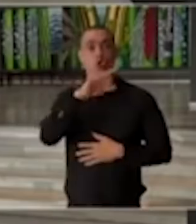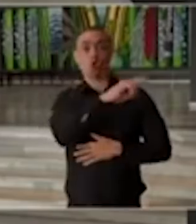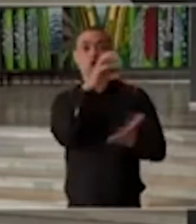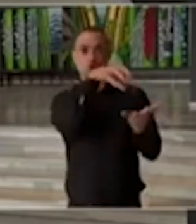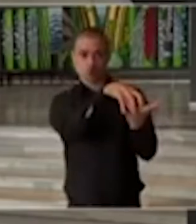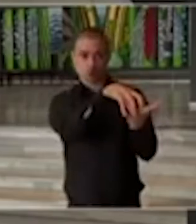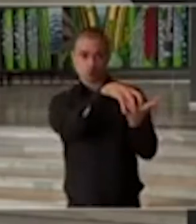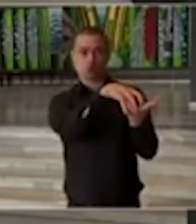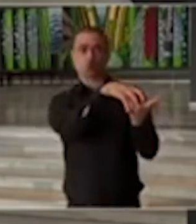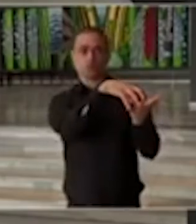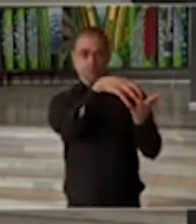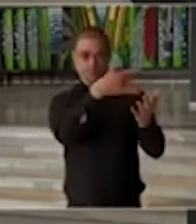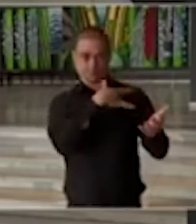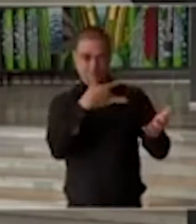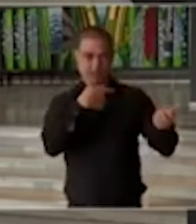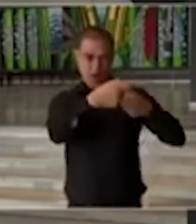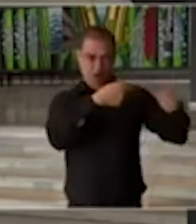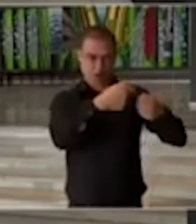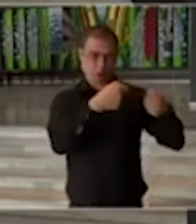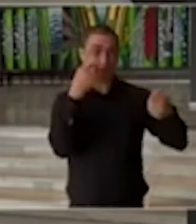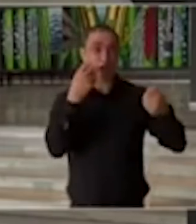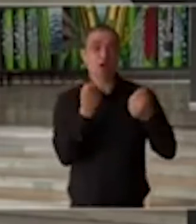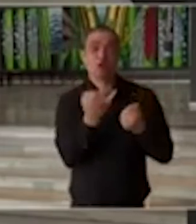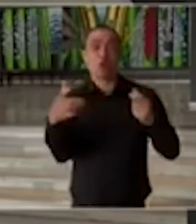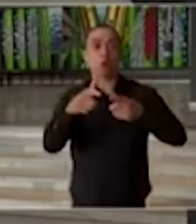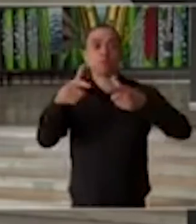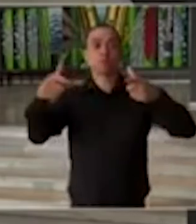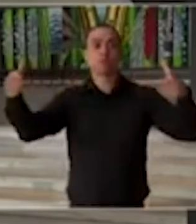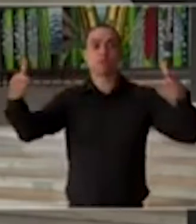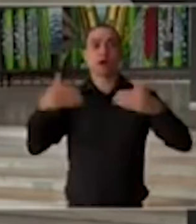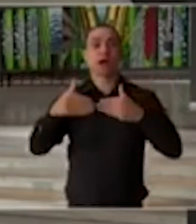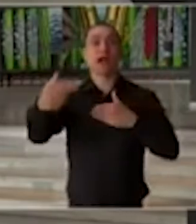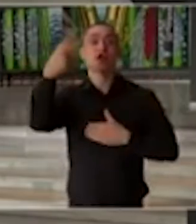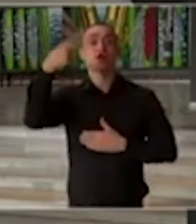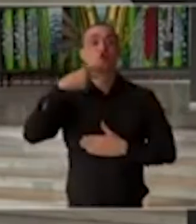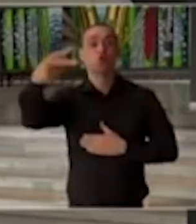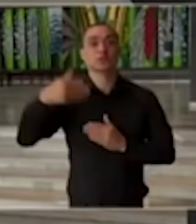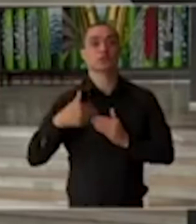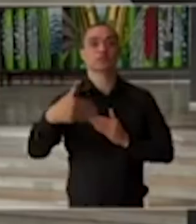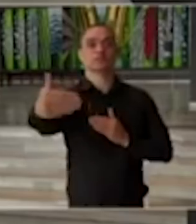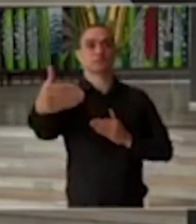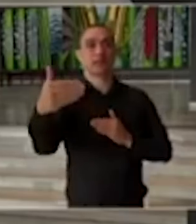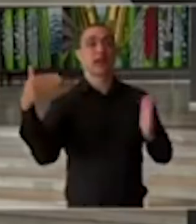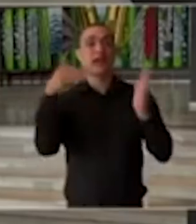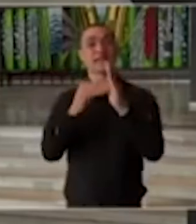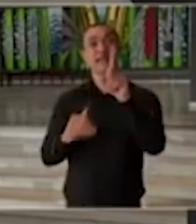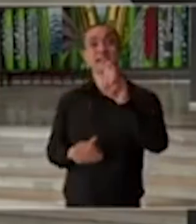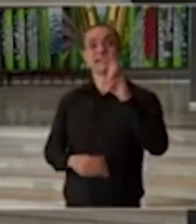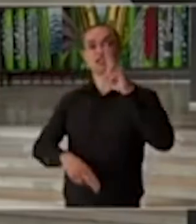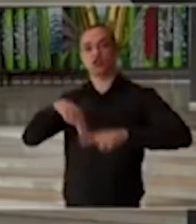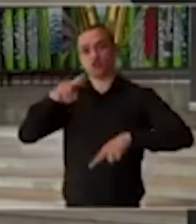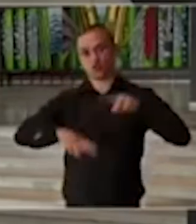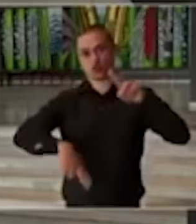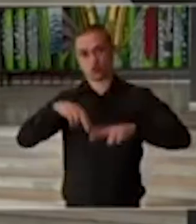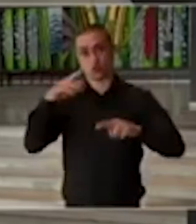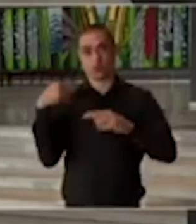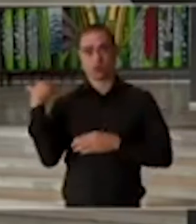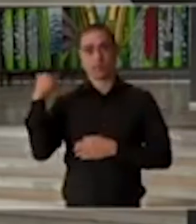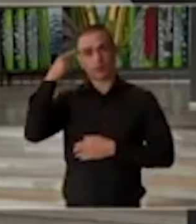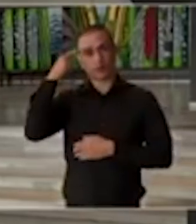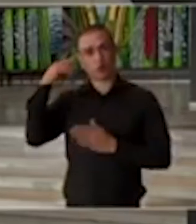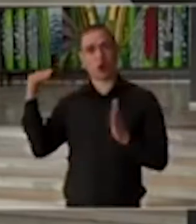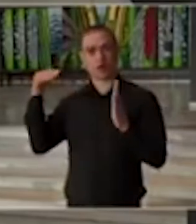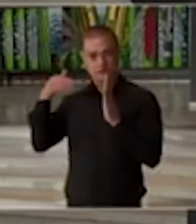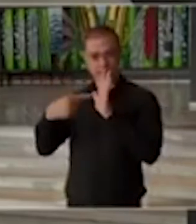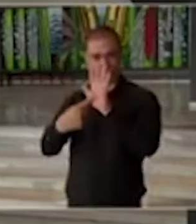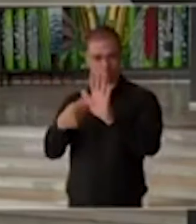Centro de Contingência do crescimento de casos para as próximas 2 semanas, até o dia 15 de junho. A gente tinha uma projeção que estava